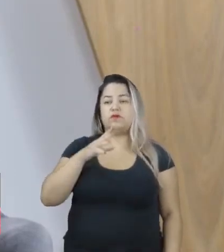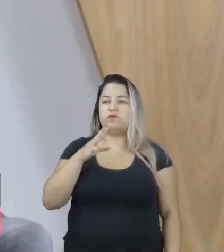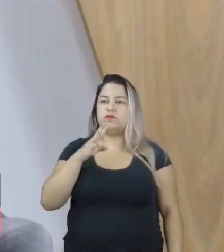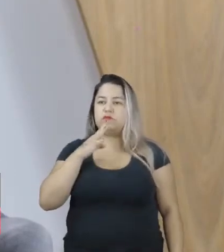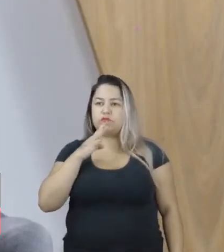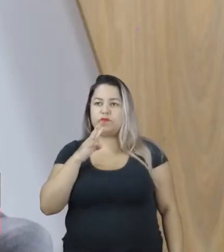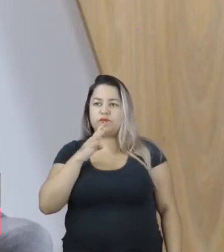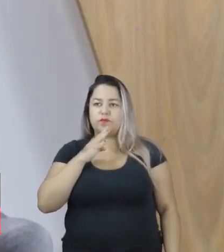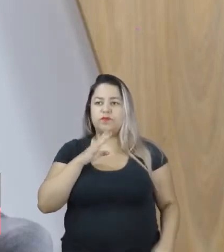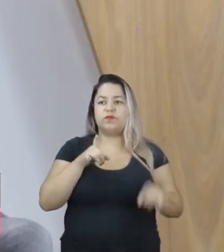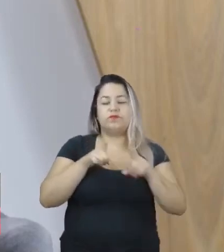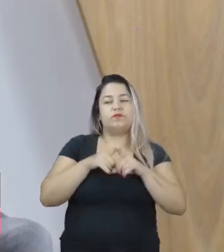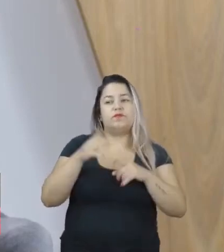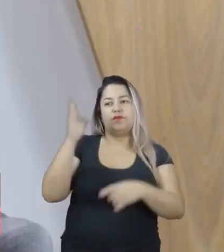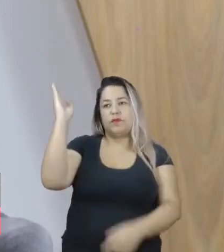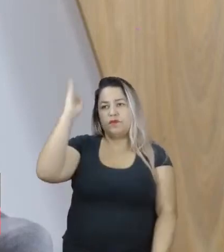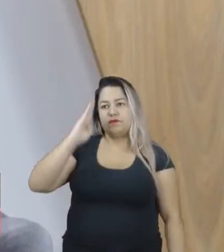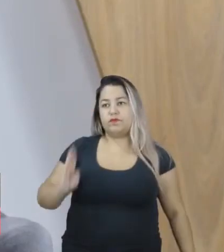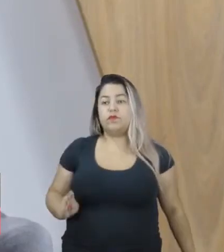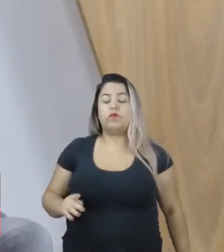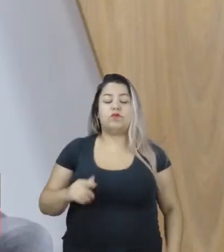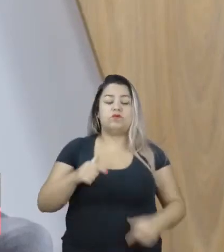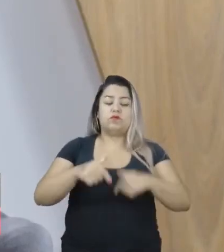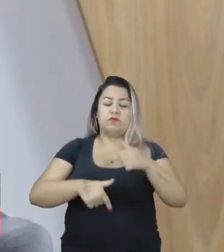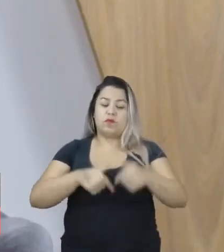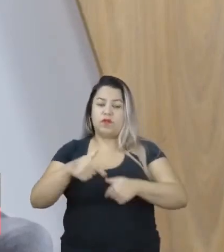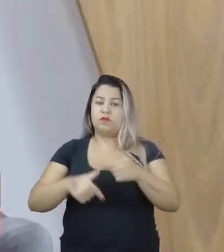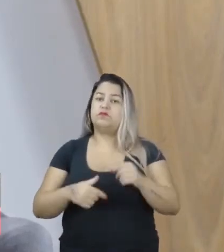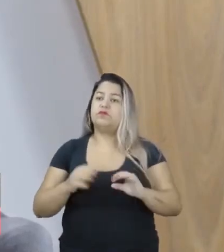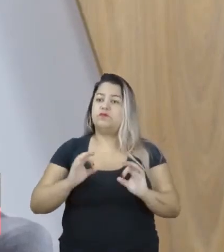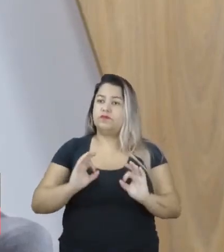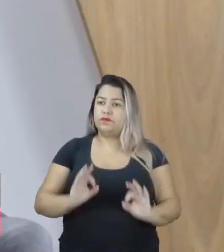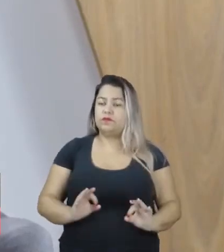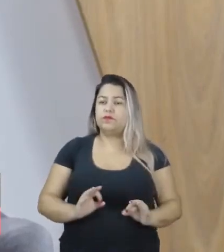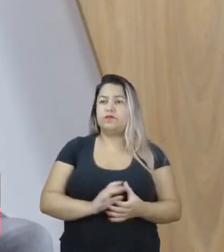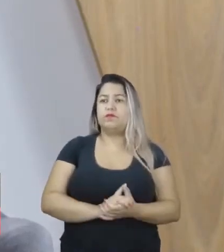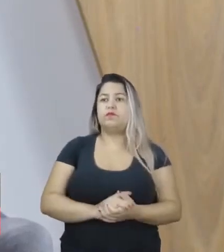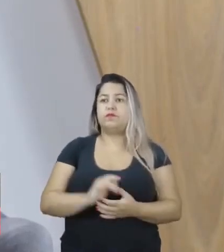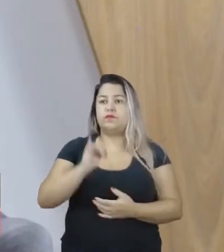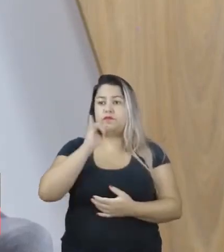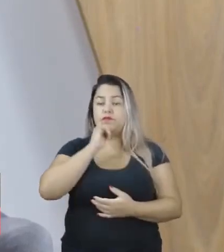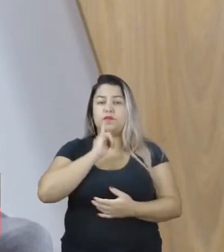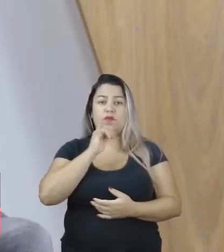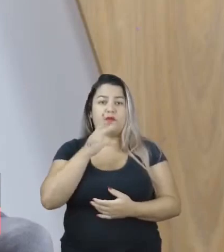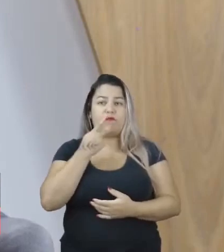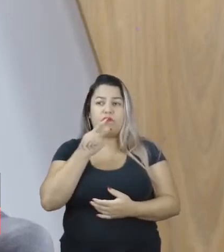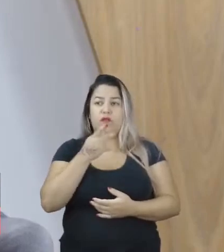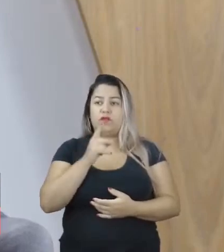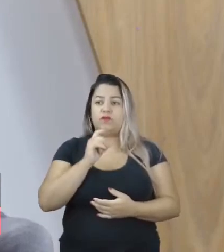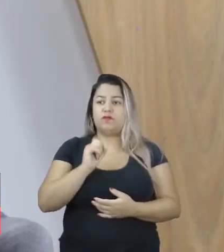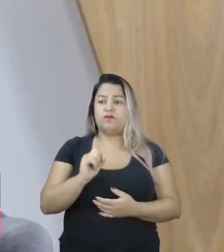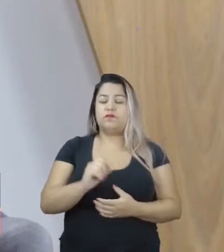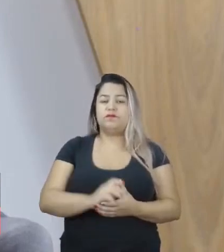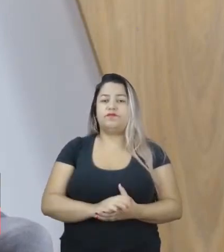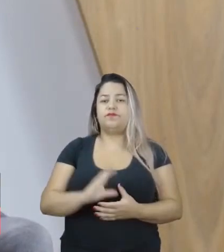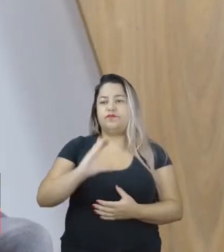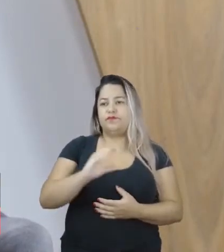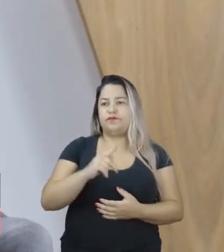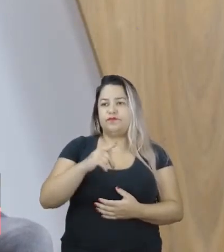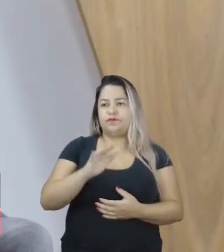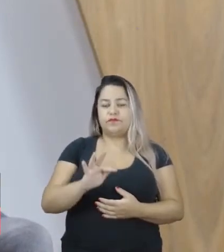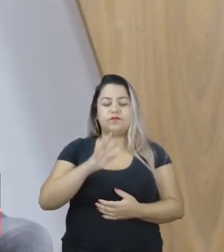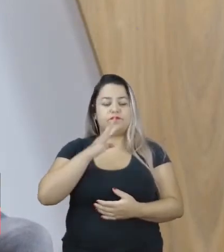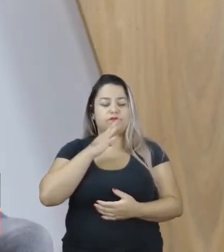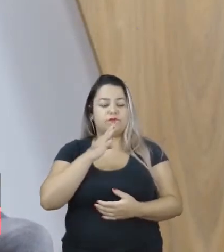realidade dos cidadãos brasileiros, poder prover os serviços corretos para eles. Por exemplo, a gente sempre fala, com o CPF,